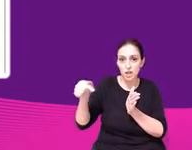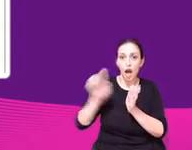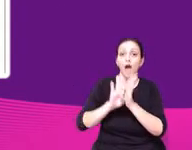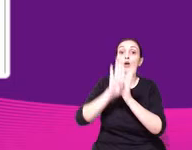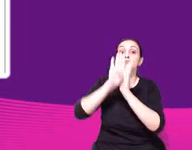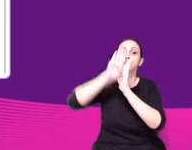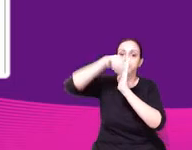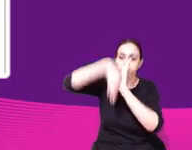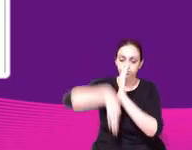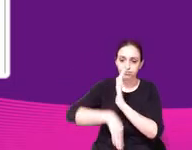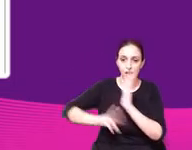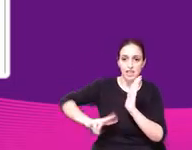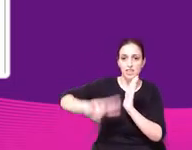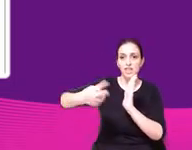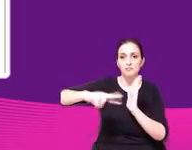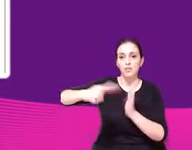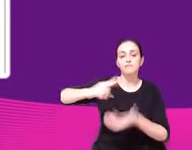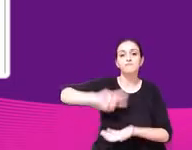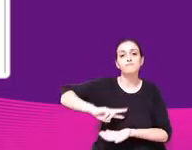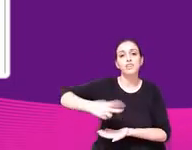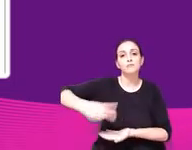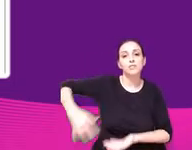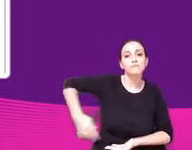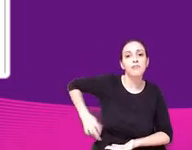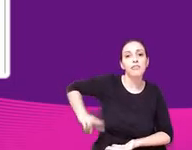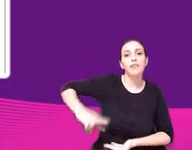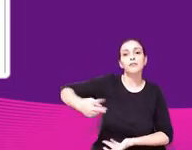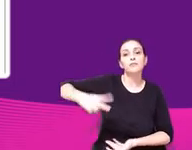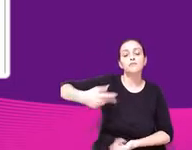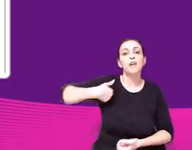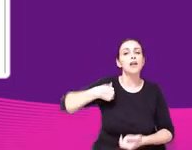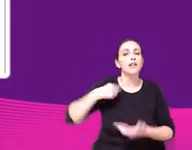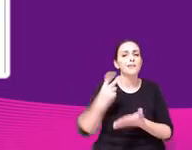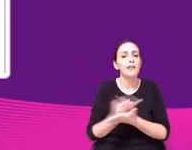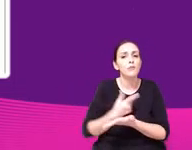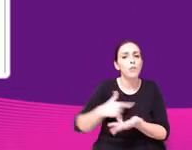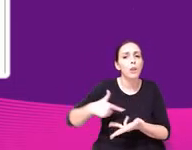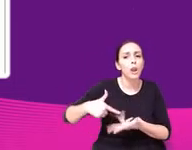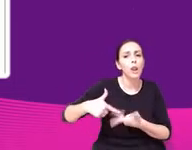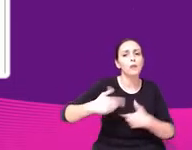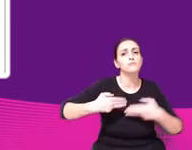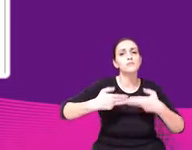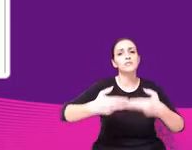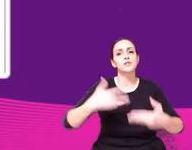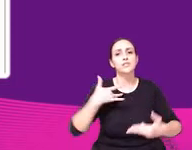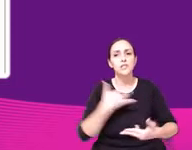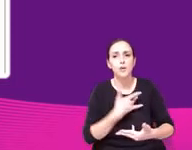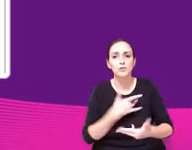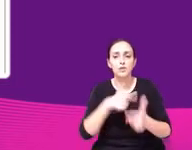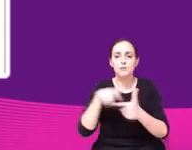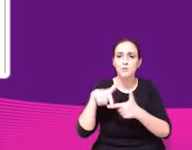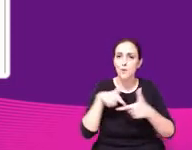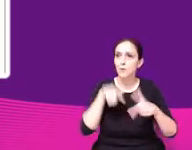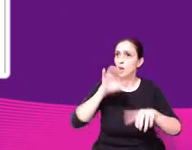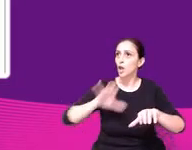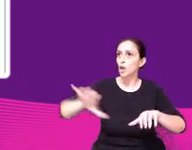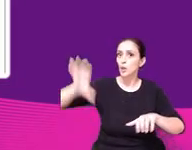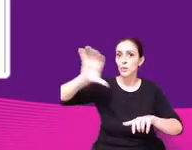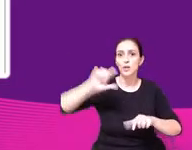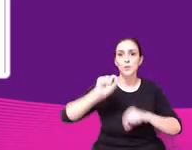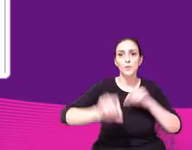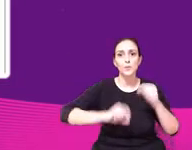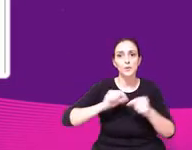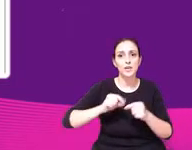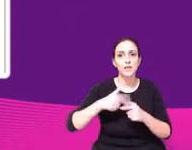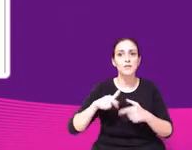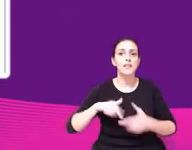transplante. Nós denominamos isso por vários fatores que aconteceram, tanto no Ministério da Saúde, Sistema Nacional de Transplantes, como em outros locais, de apagão dos transplantes